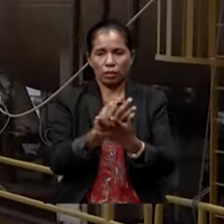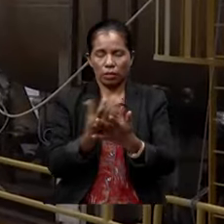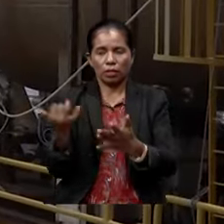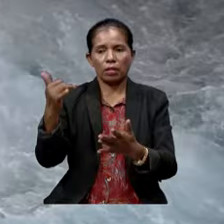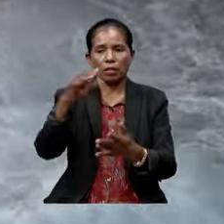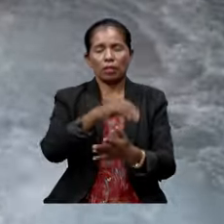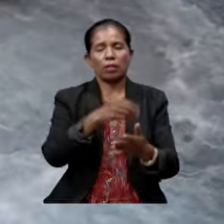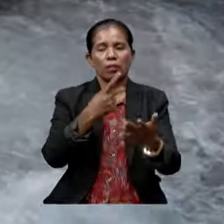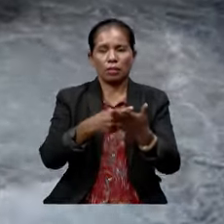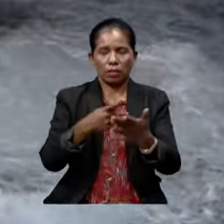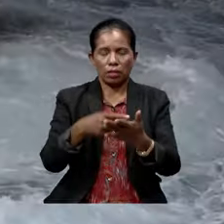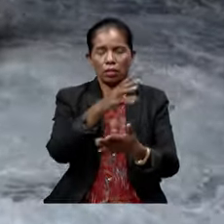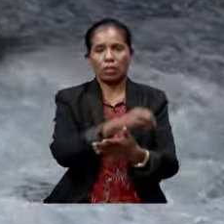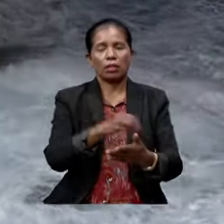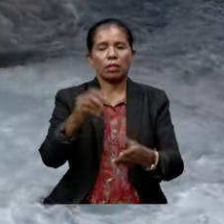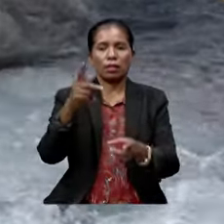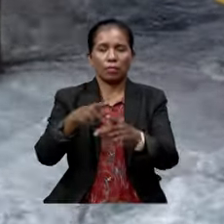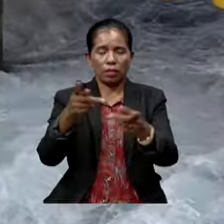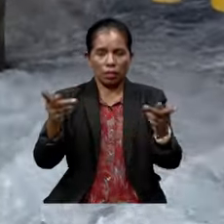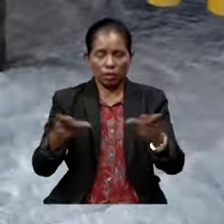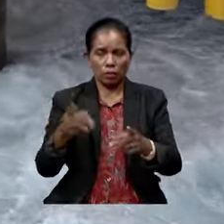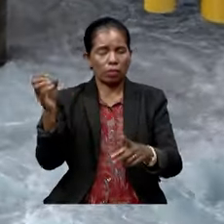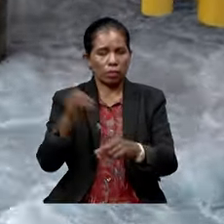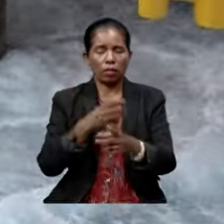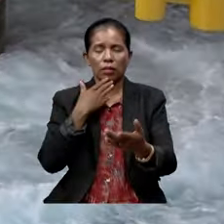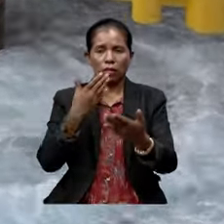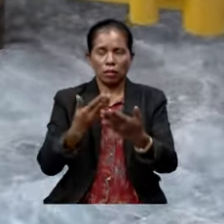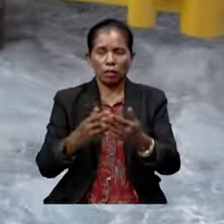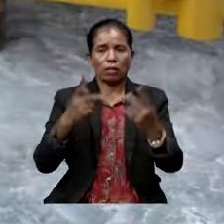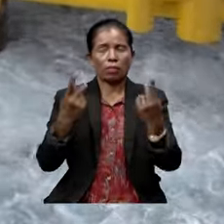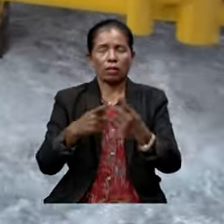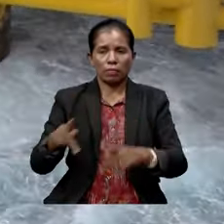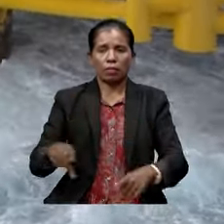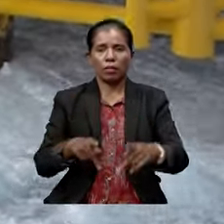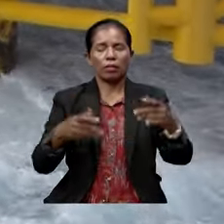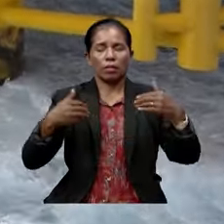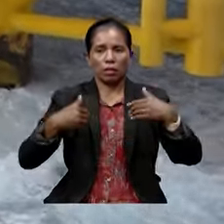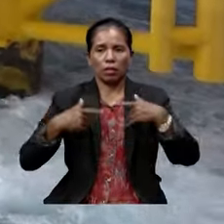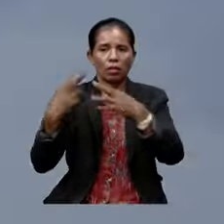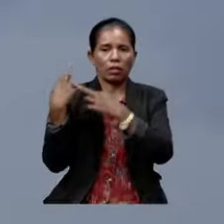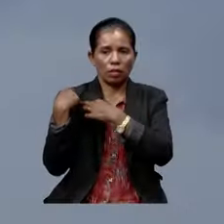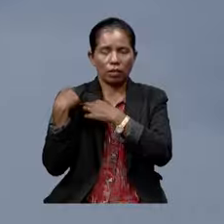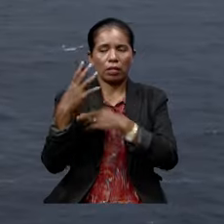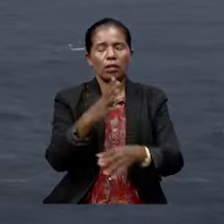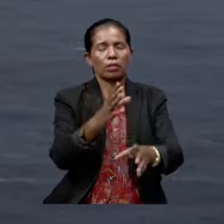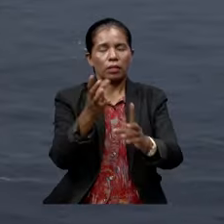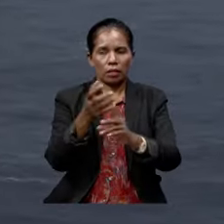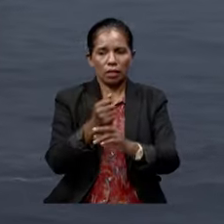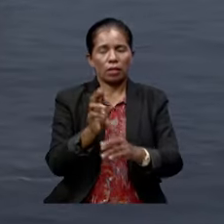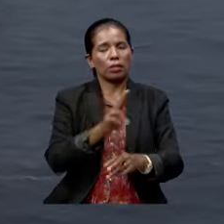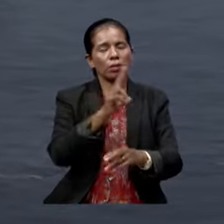e a projeto Baiunan, no dar oportunidade dia ba empresa pública nebe e responsabilidade atucar no